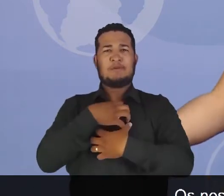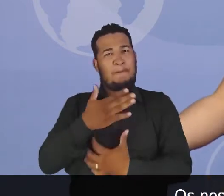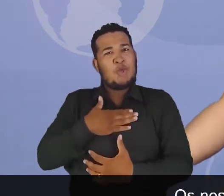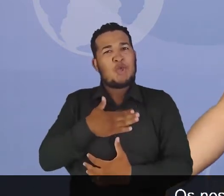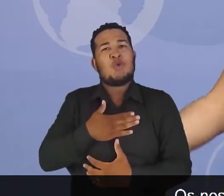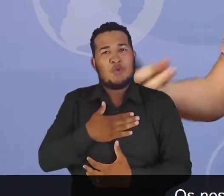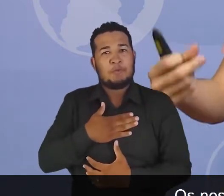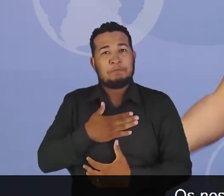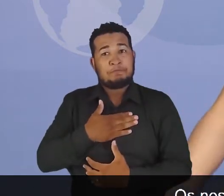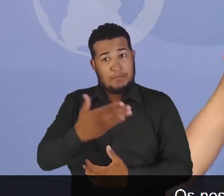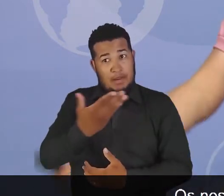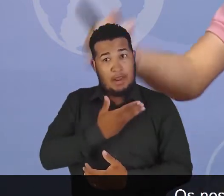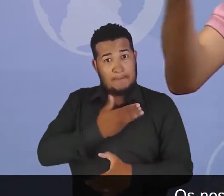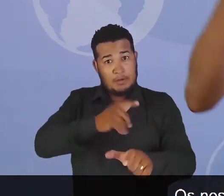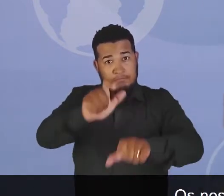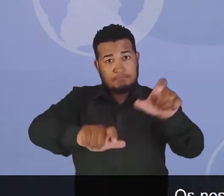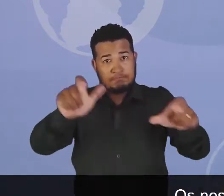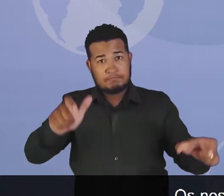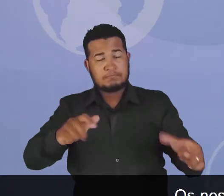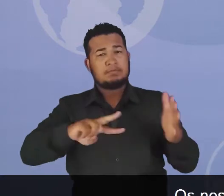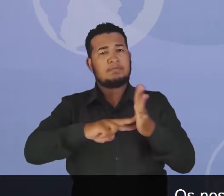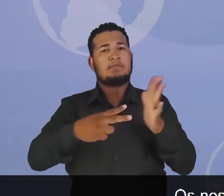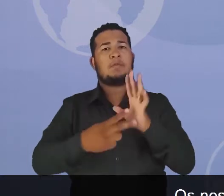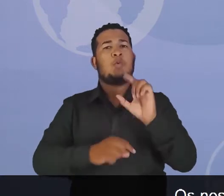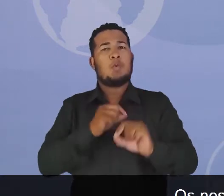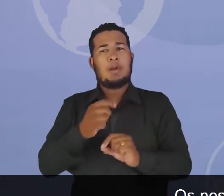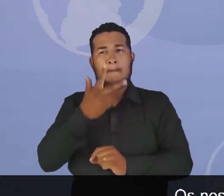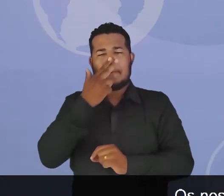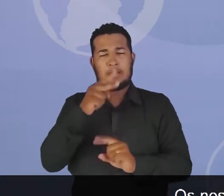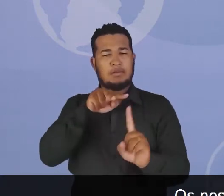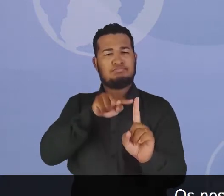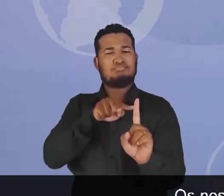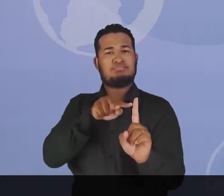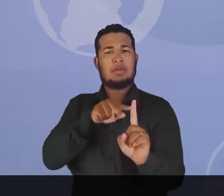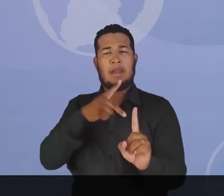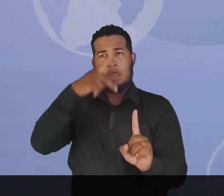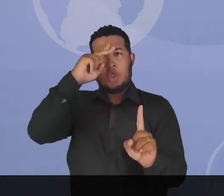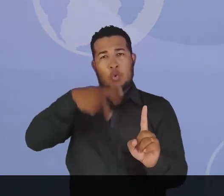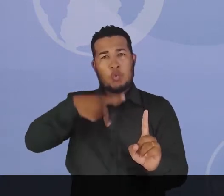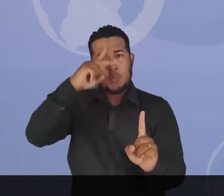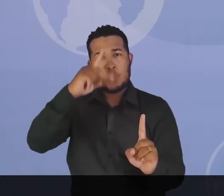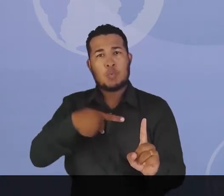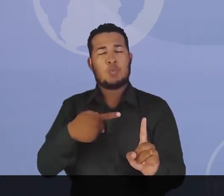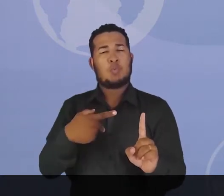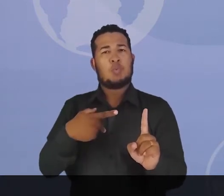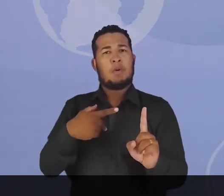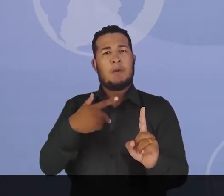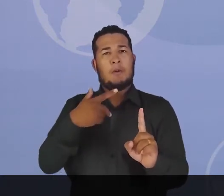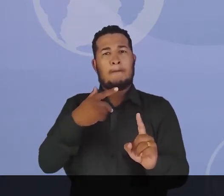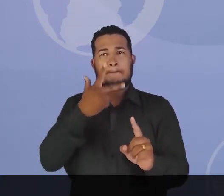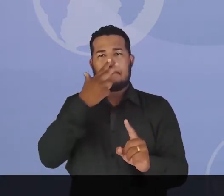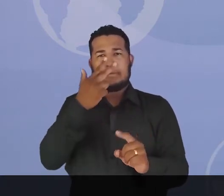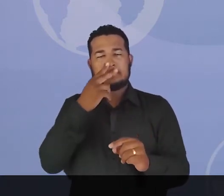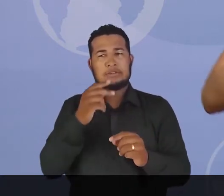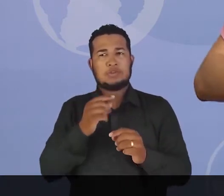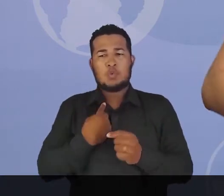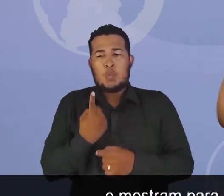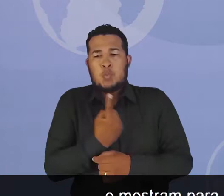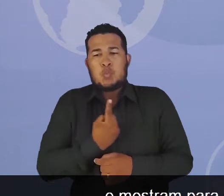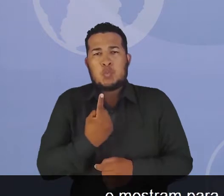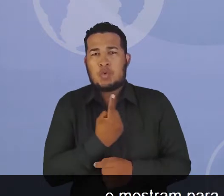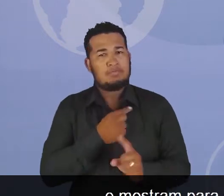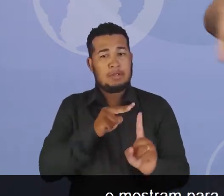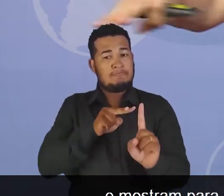nossos amigos, então, eles retiram a gente do nosso egoísmo, eles retiram a gente do nosso solipsismo